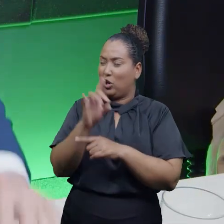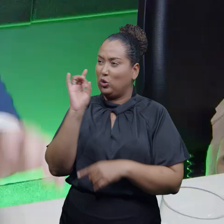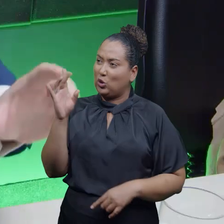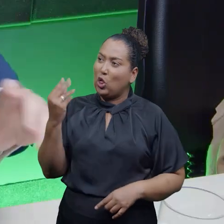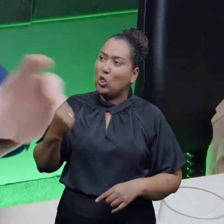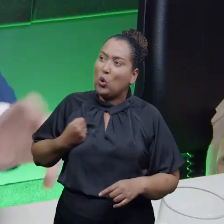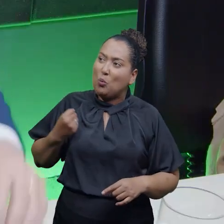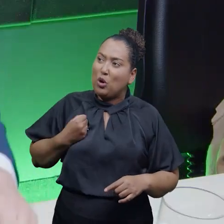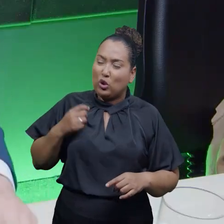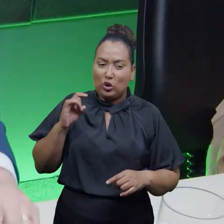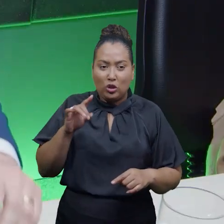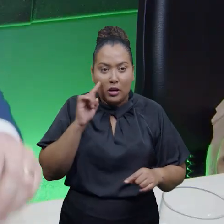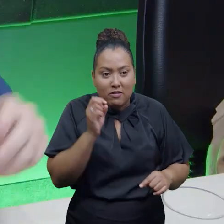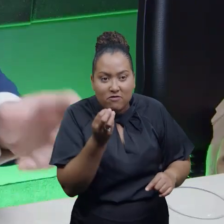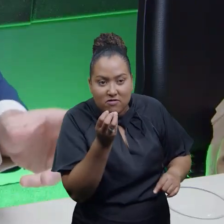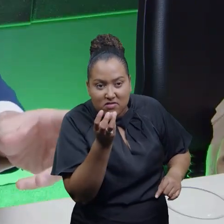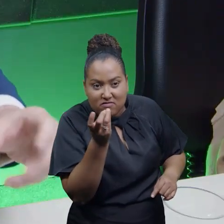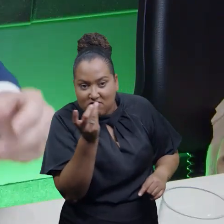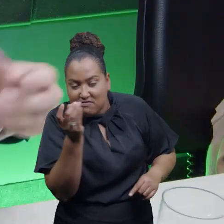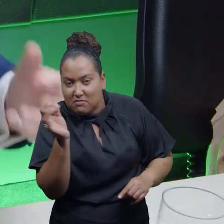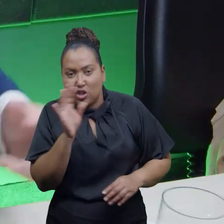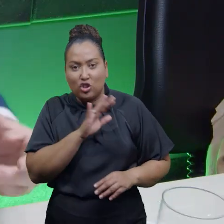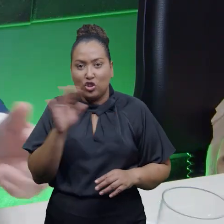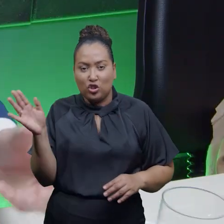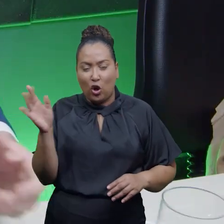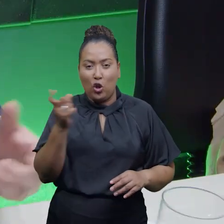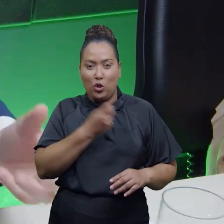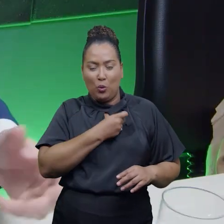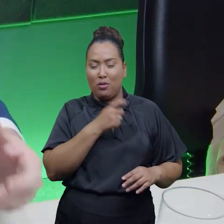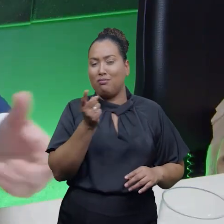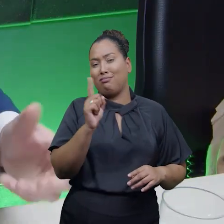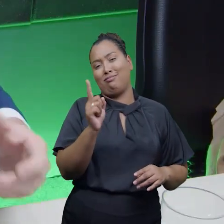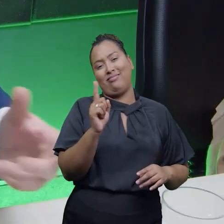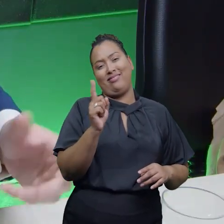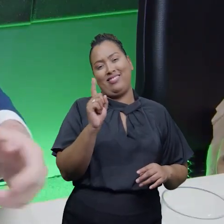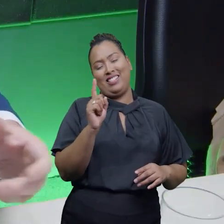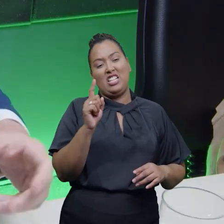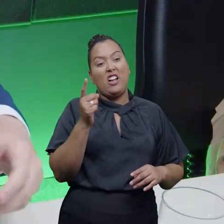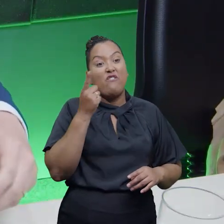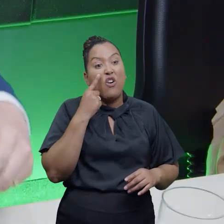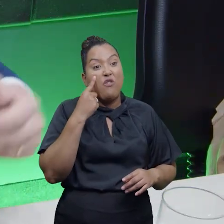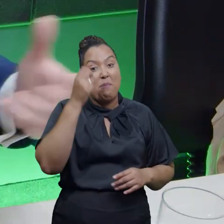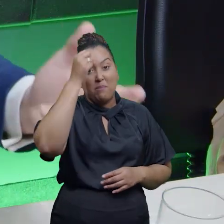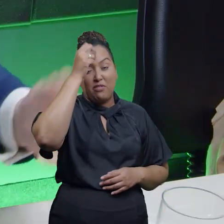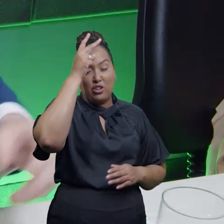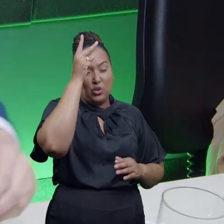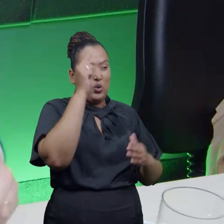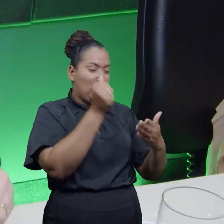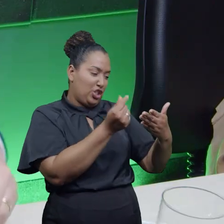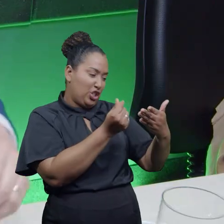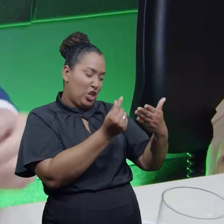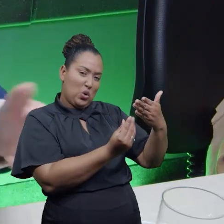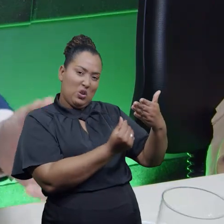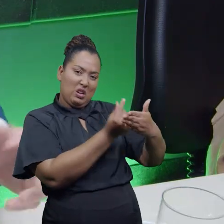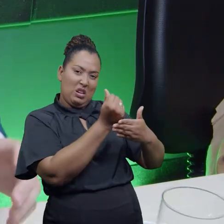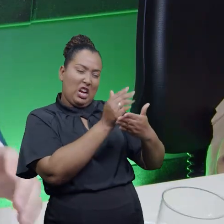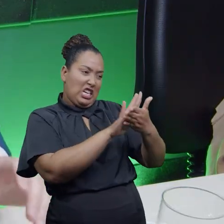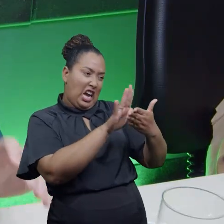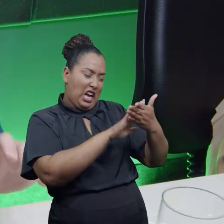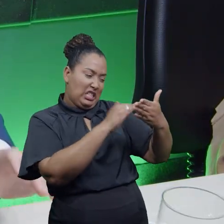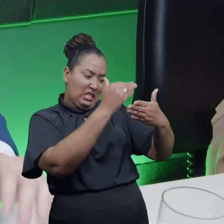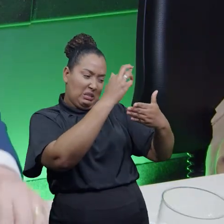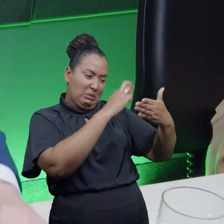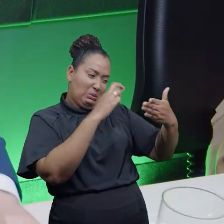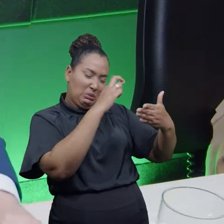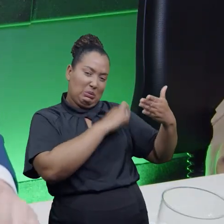números, né? Assim, partem dessa ideia como se contas fossem ali números, vamos olhar os números da prefeitura, quanto que